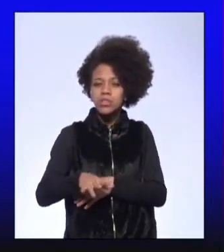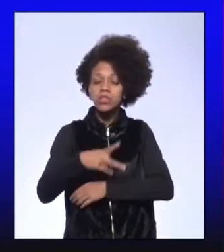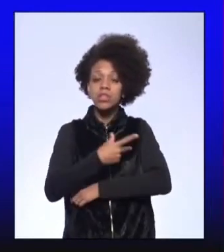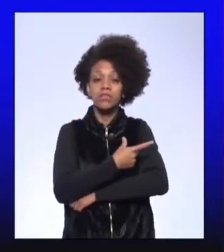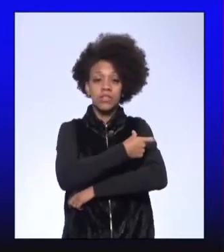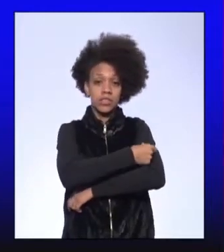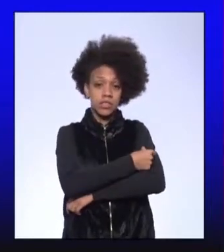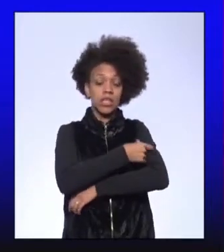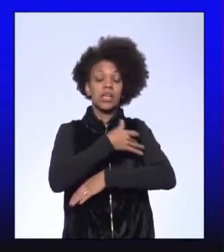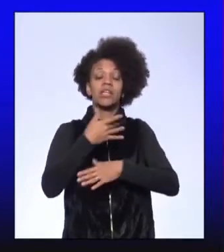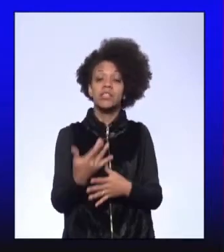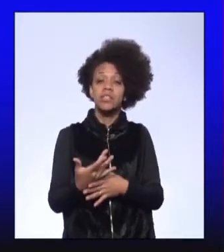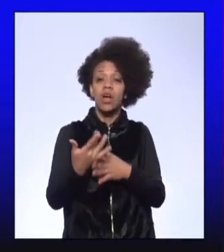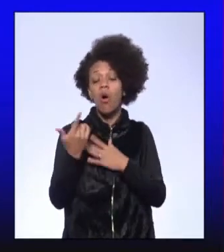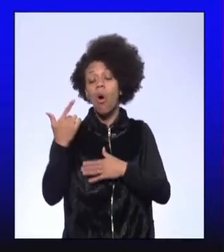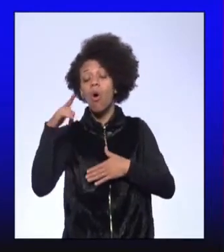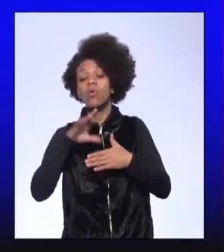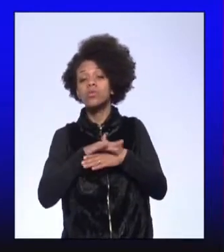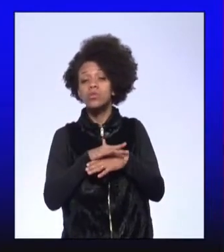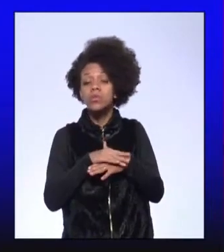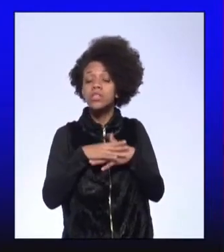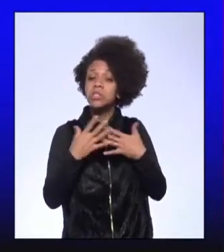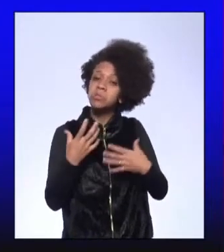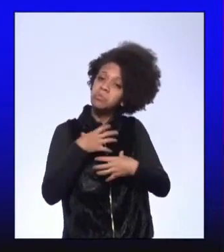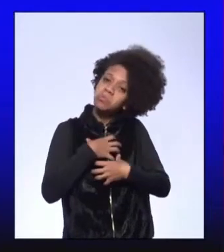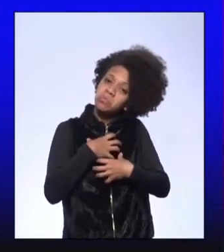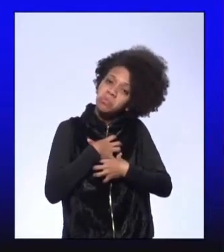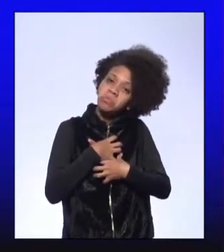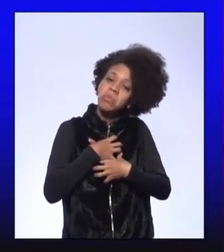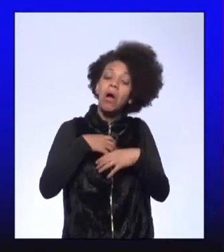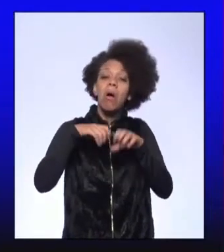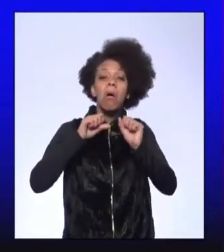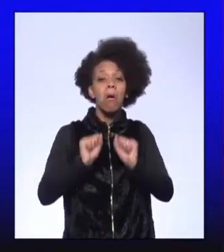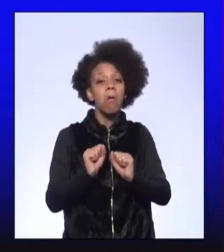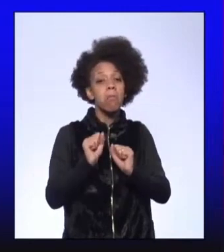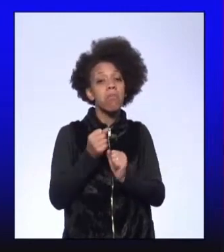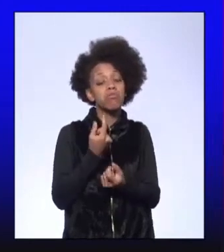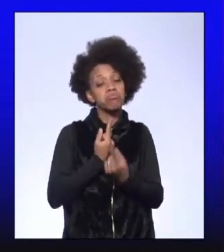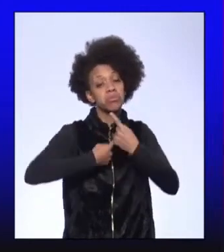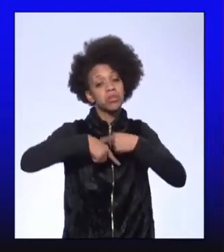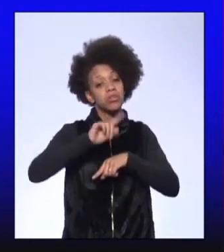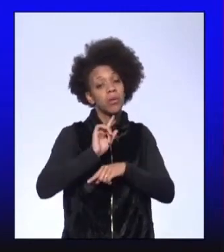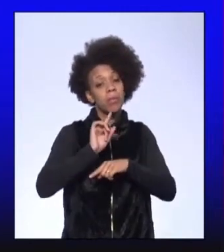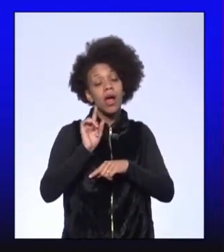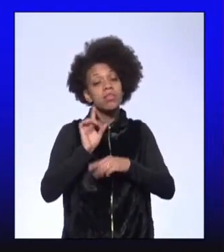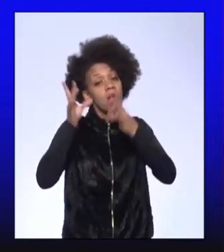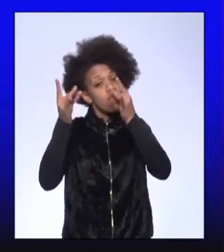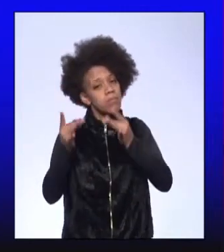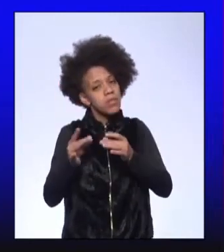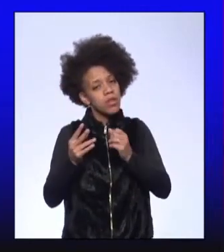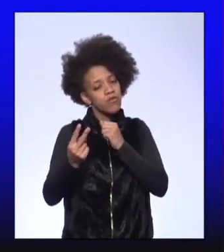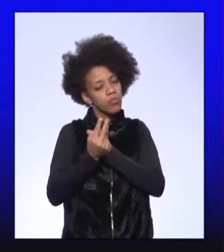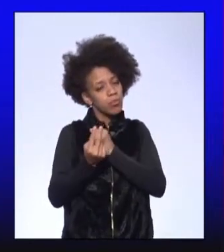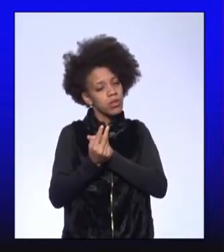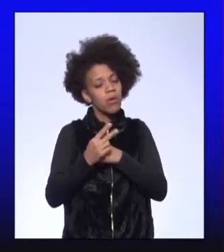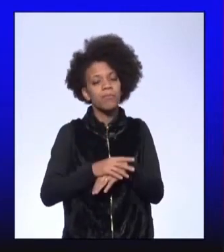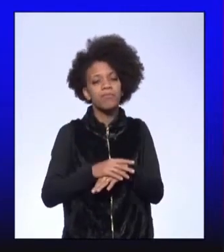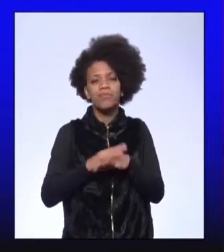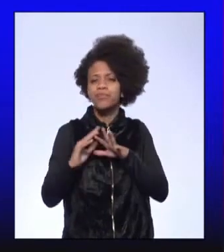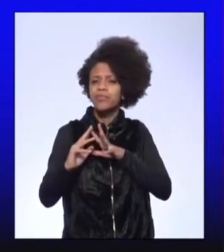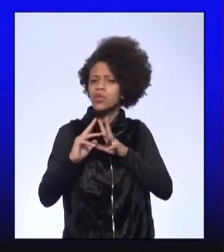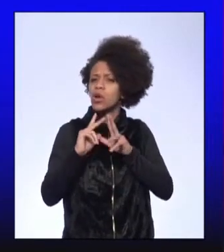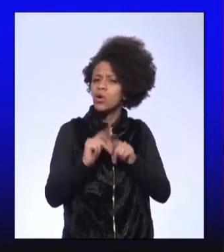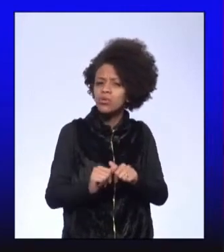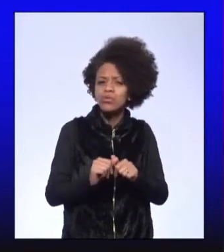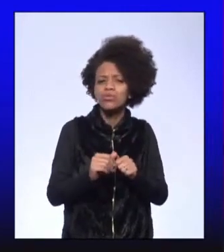que as crianças recebem para outras doenças que de alguma forma poderiam ter efeitos não específicos de proteção. Todas elas